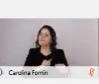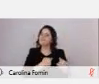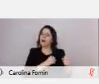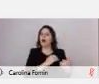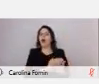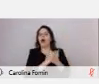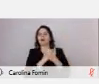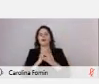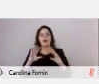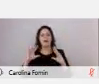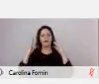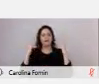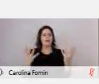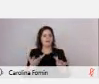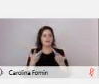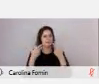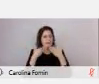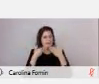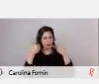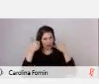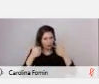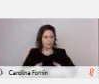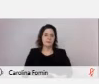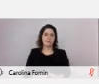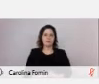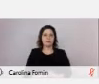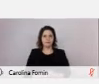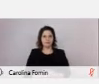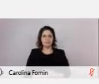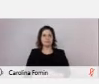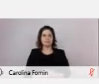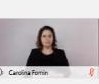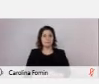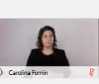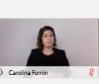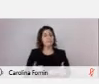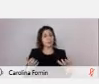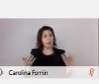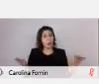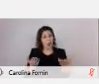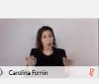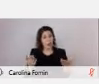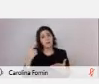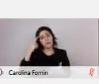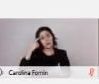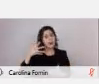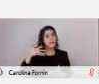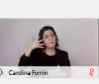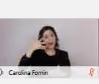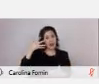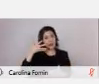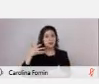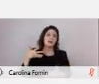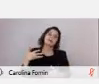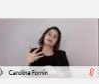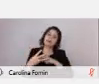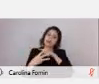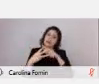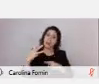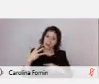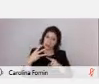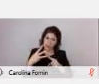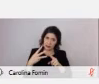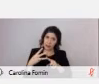evento. Eu quero já dar início, então, ao painel 3, convidando a